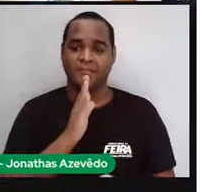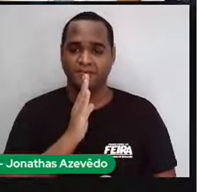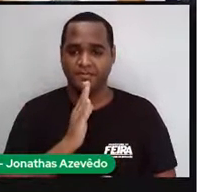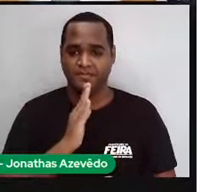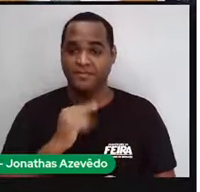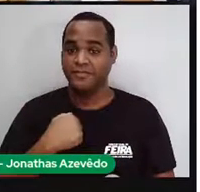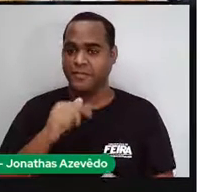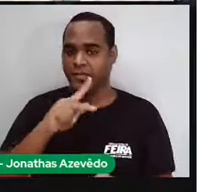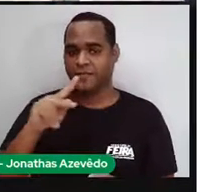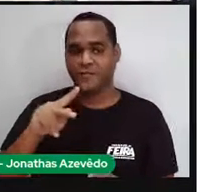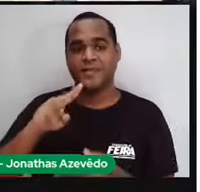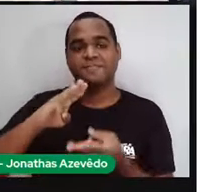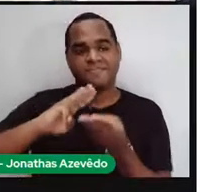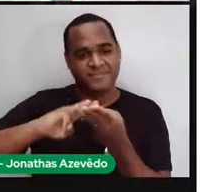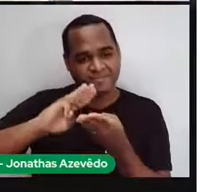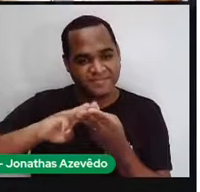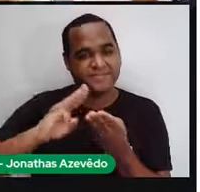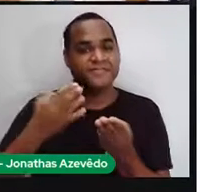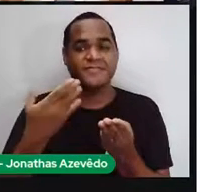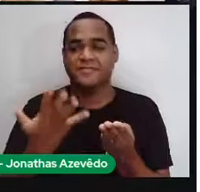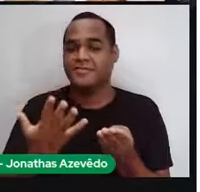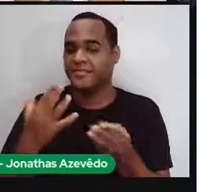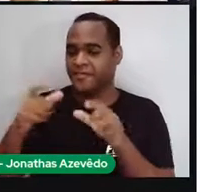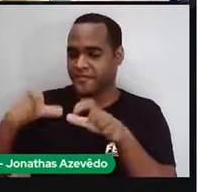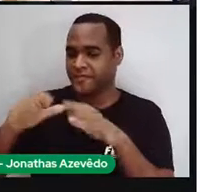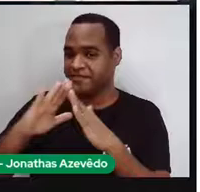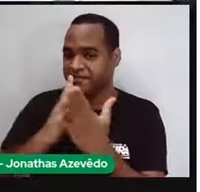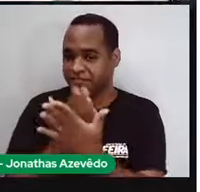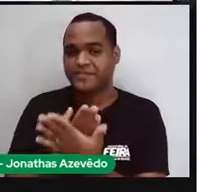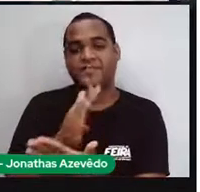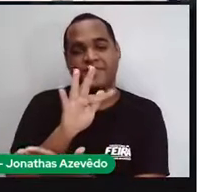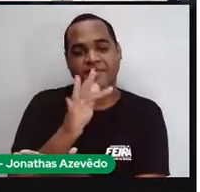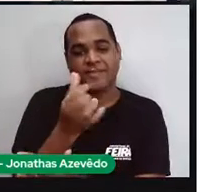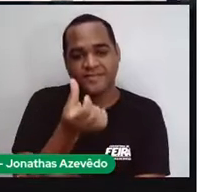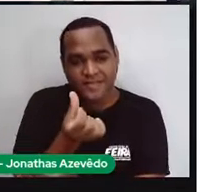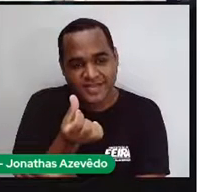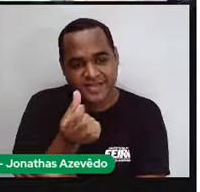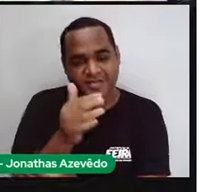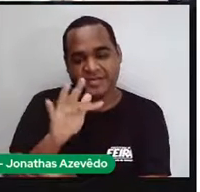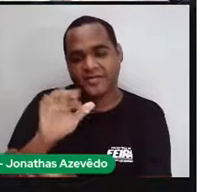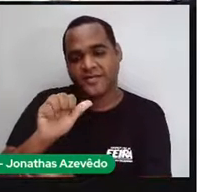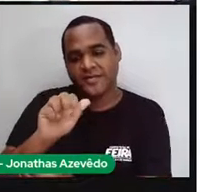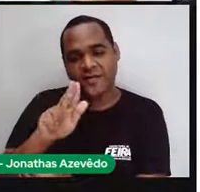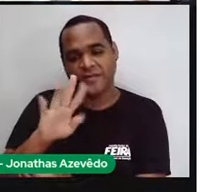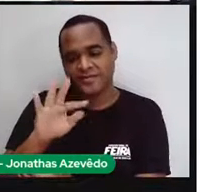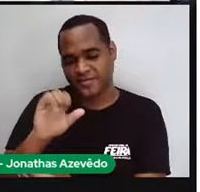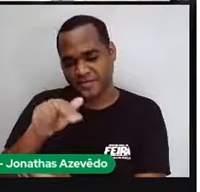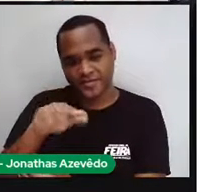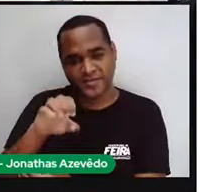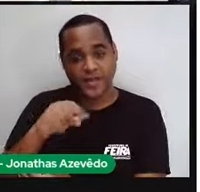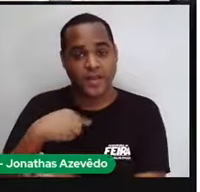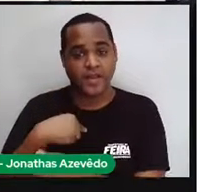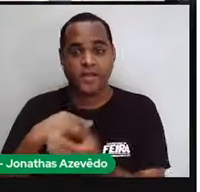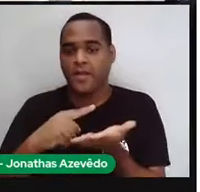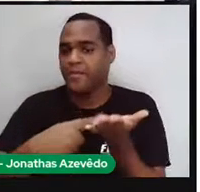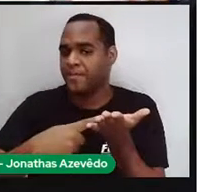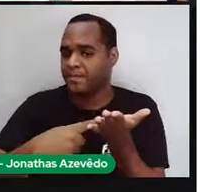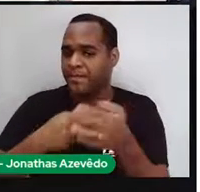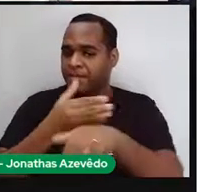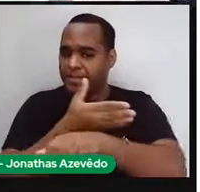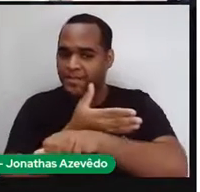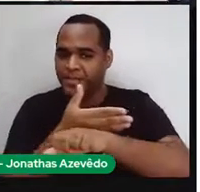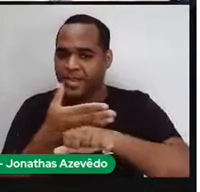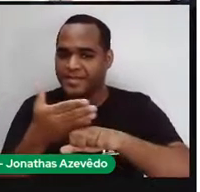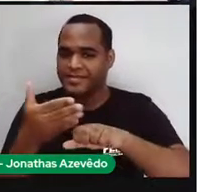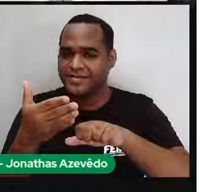sabe que eu sou professor de matemática que eu venho da Escola Municipal Faustino Dias Lima né tem pelo tenho pele